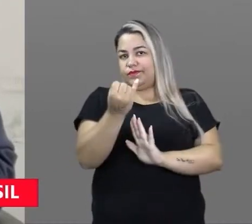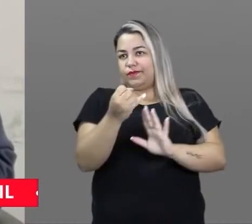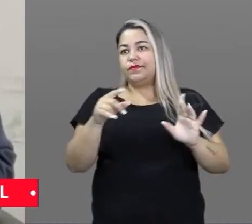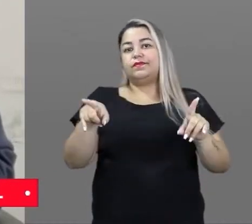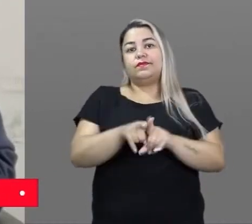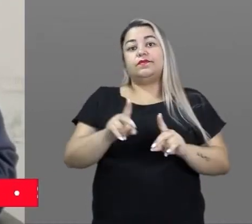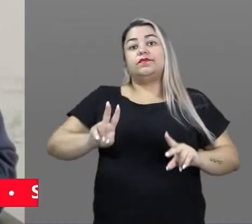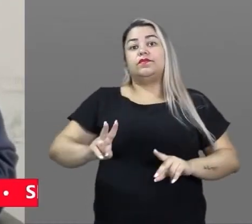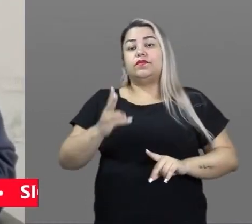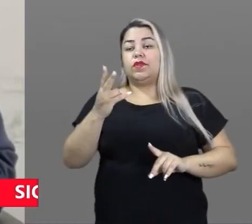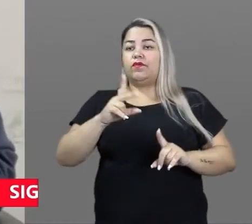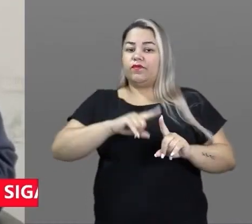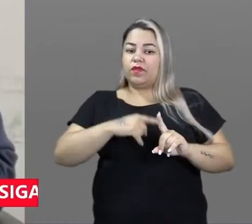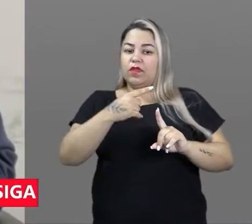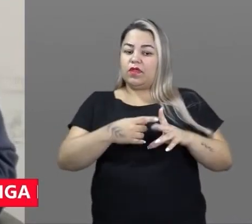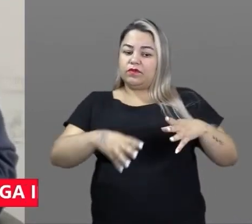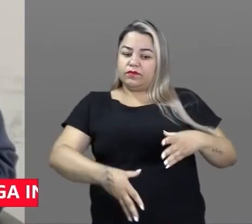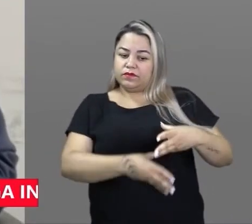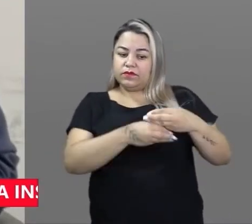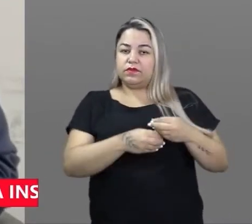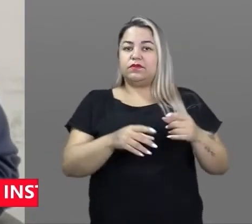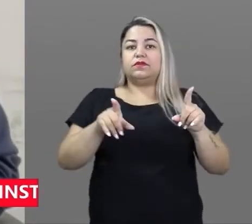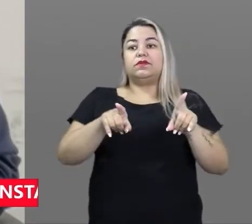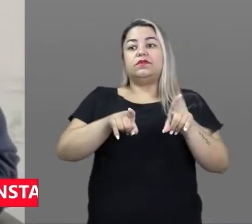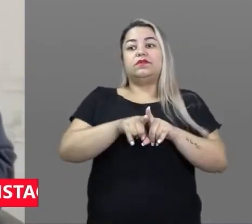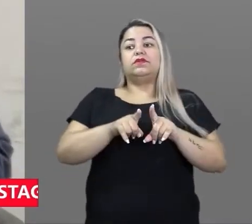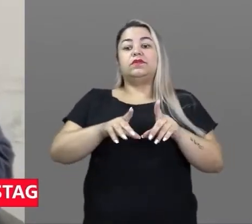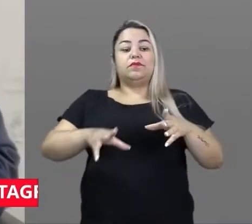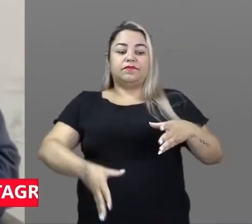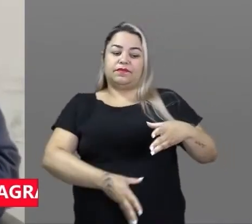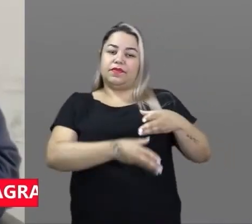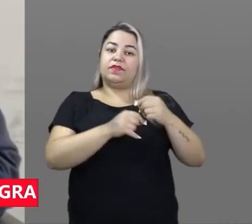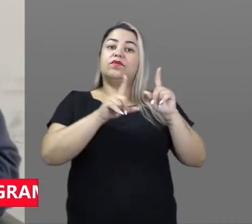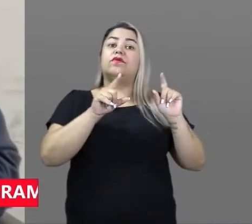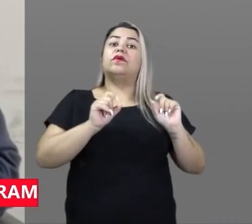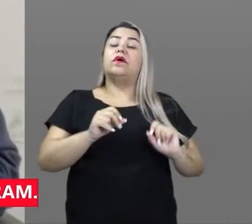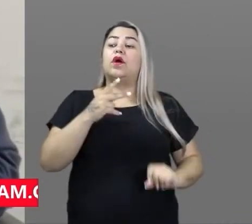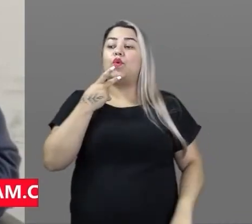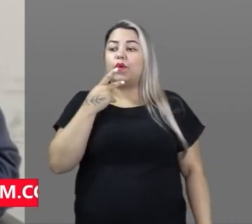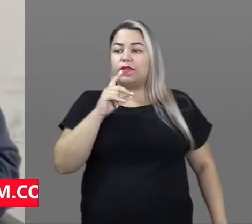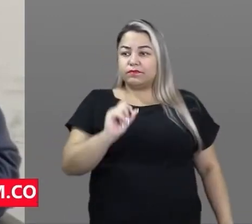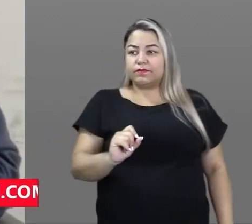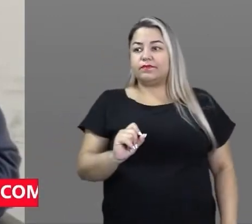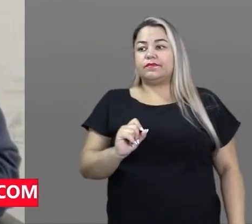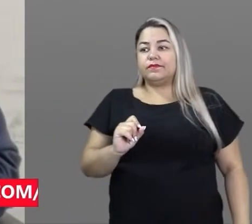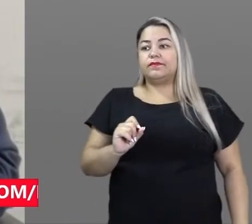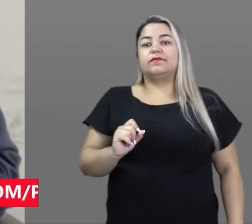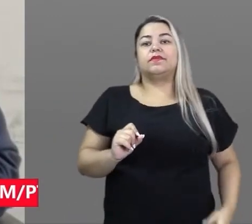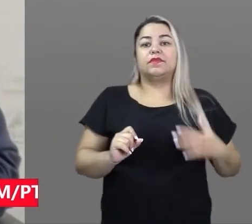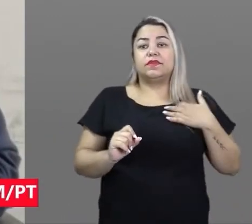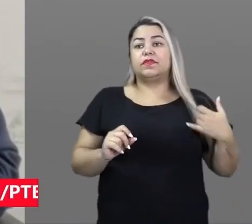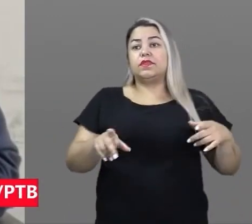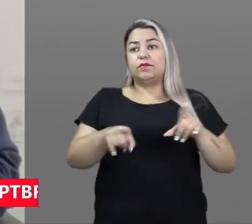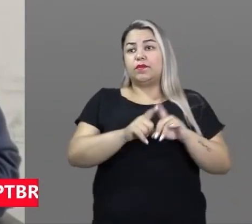imposto do valor acumulado, cobrará imposto do valor adicionado. Isso quer dizer que vai dar às